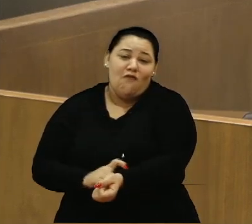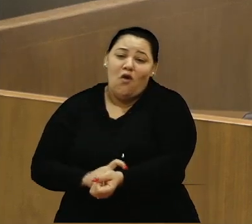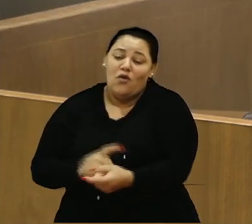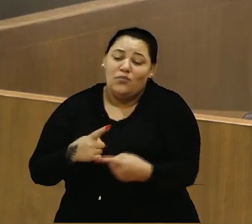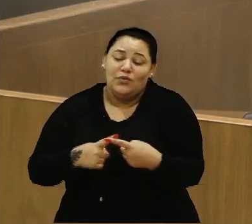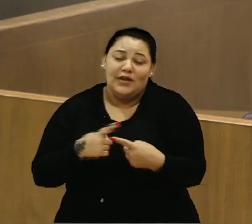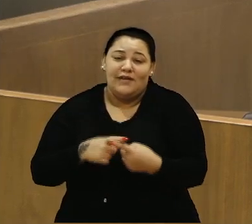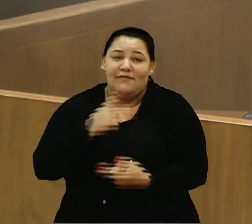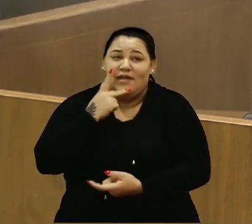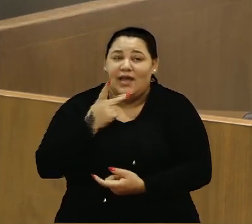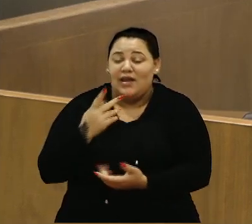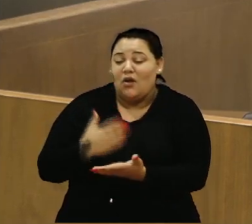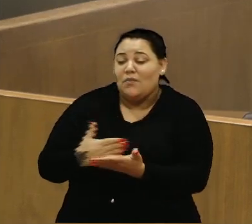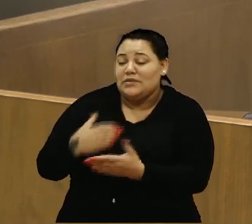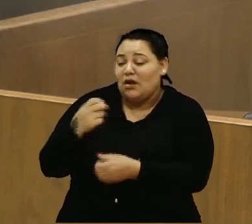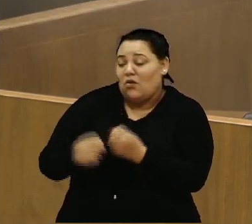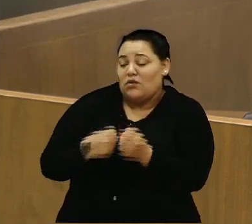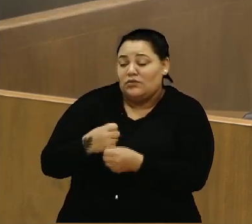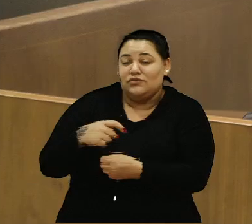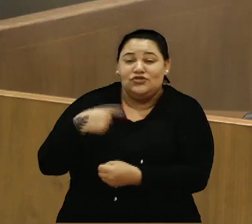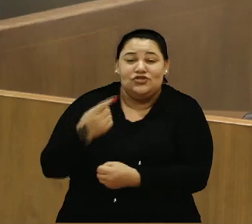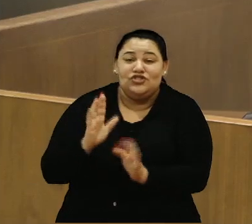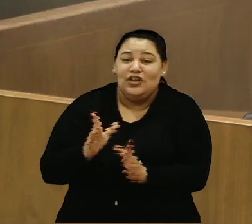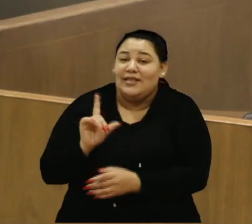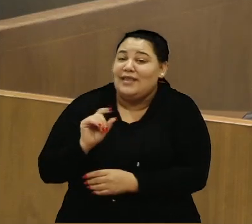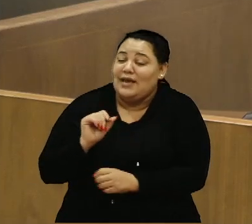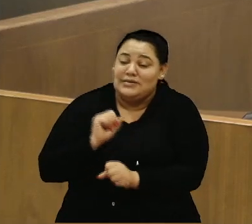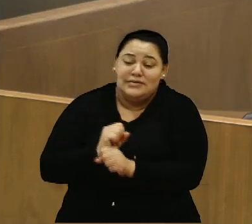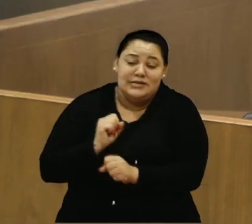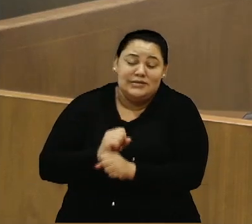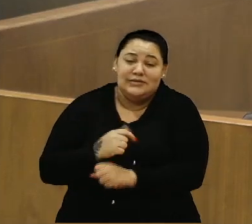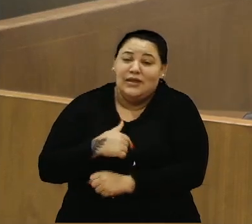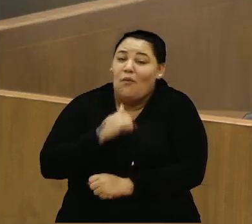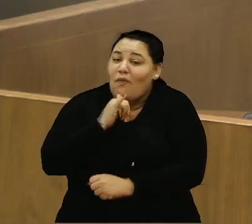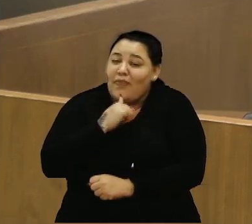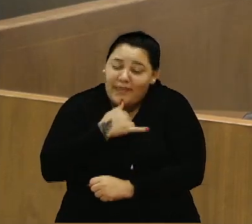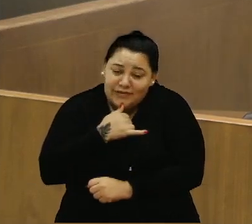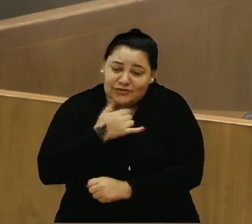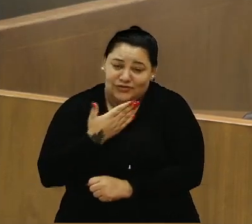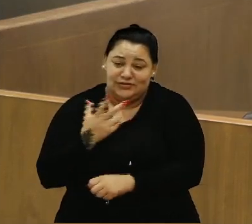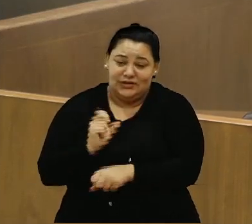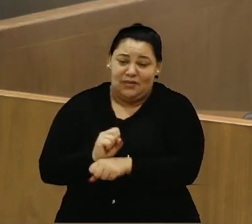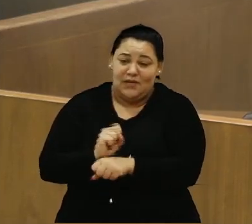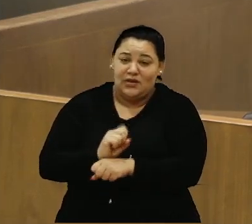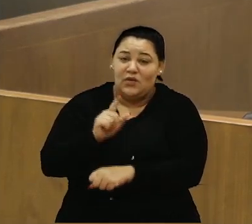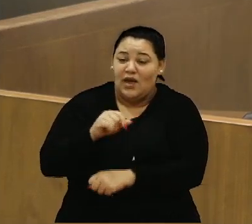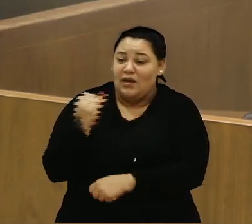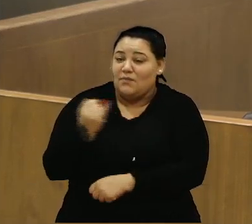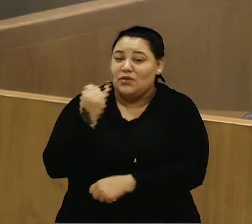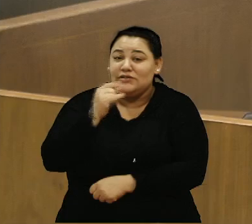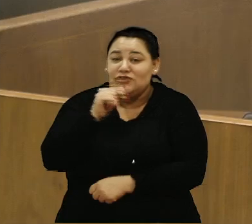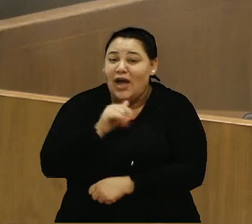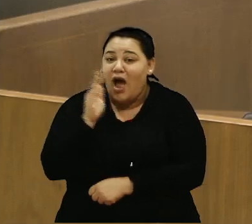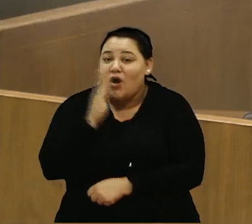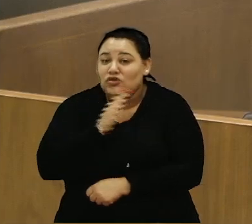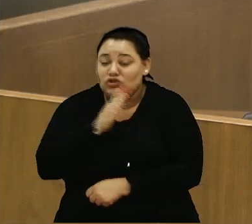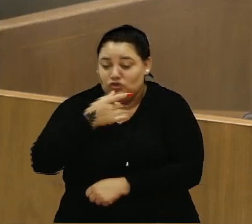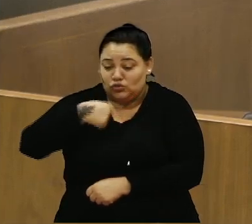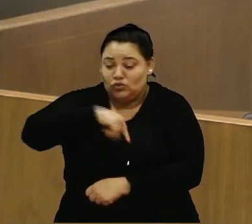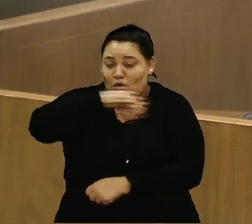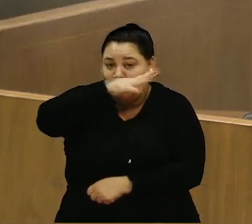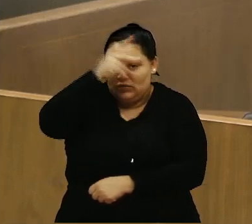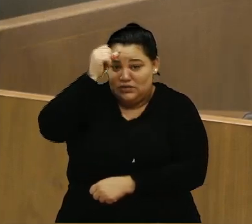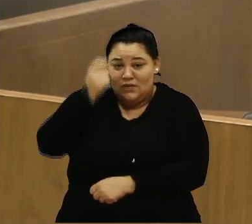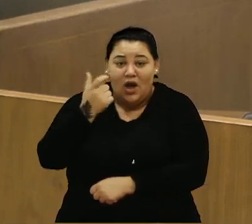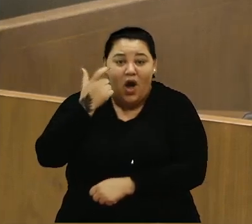disseram que começaria ano que vem, já faz mais de uma década que eles estão no aguardo. Então, é importante, é urgente, né, que o nosso município olhe